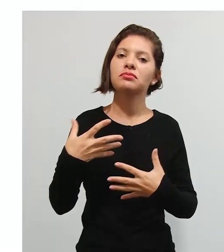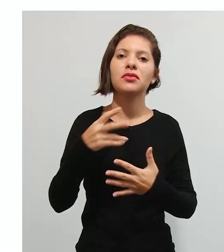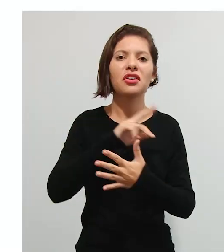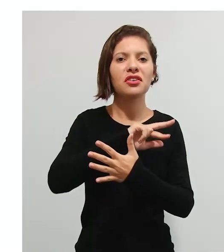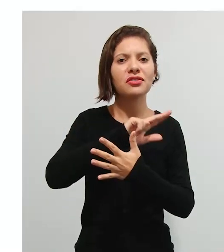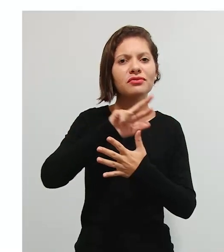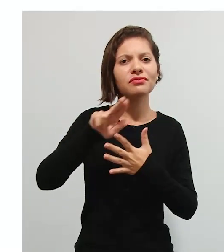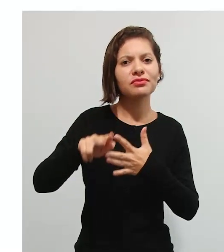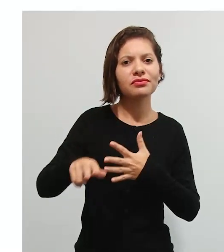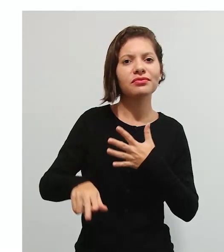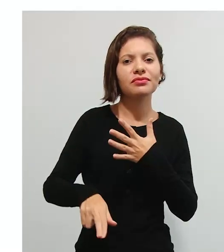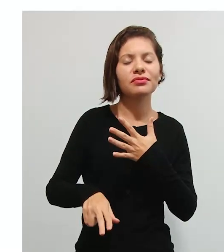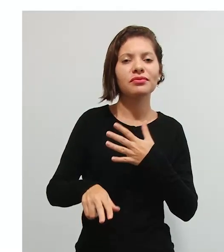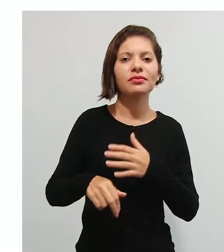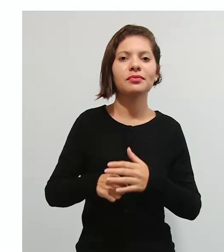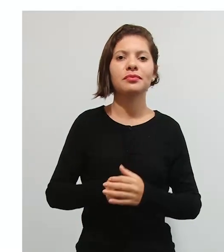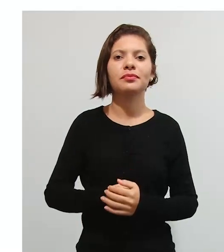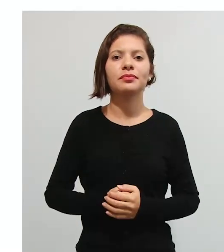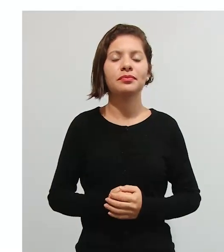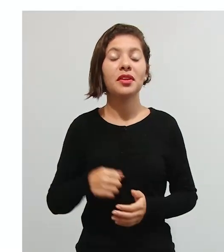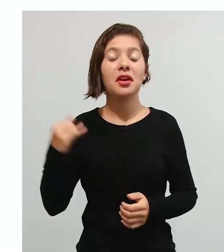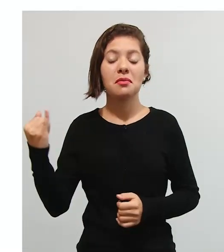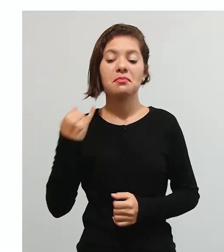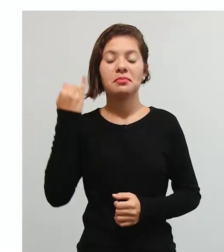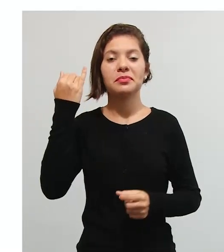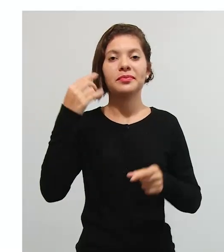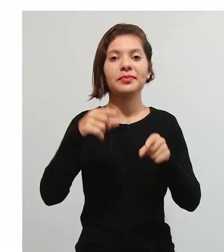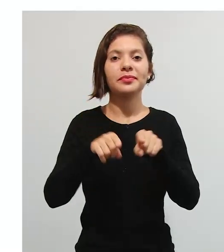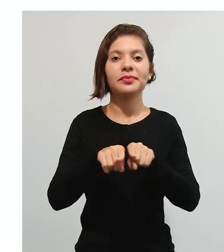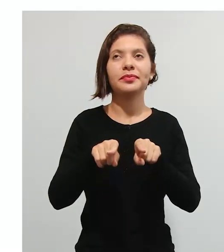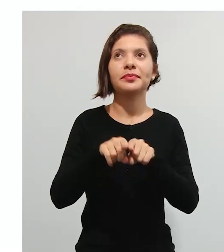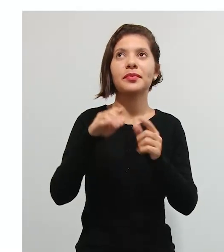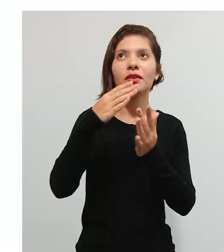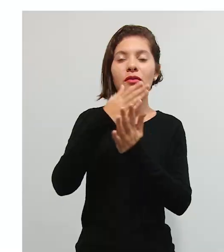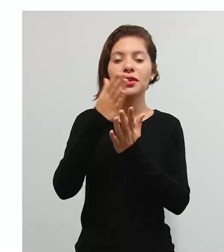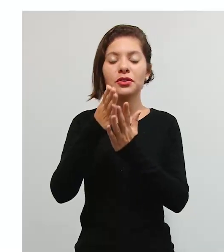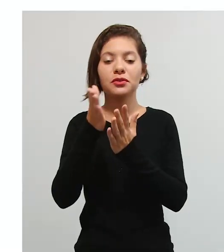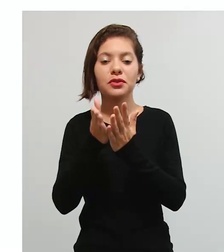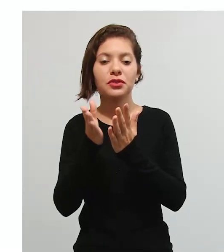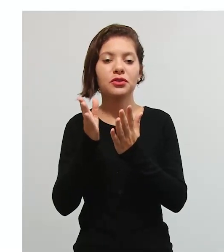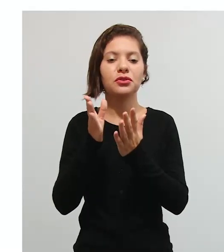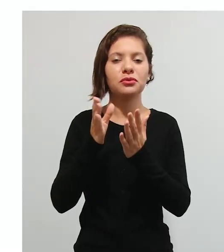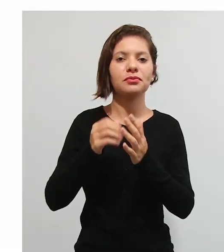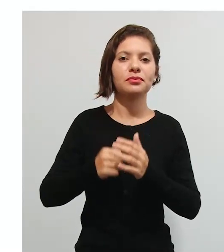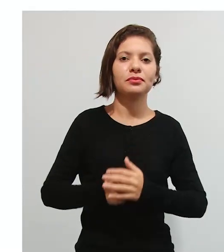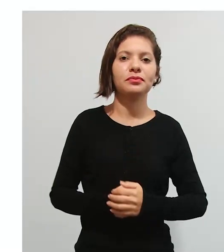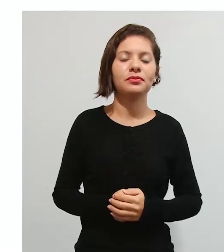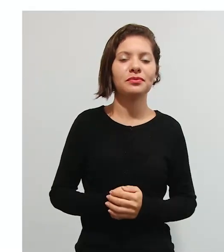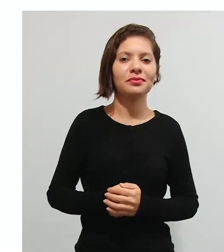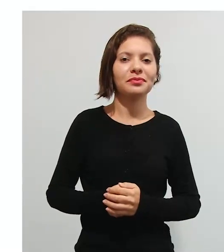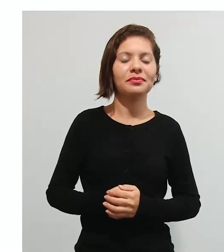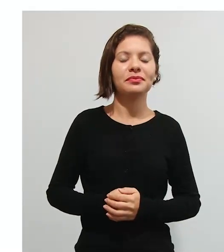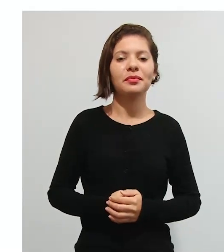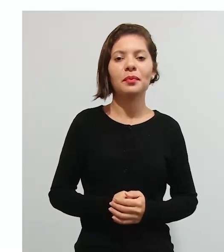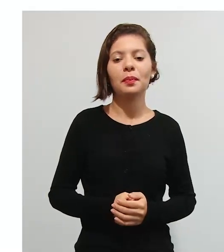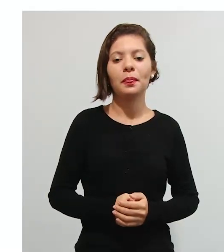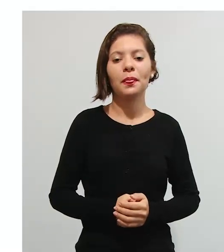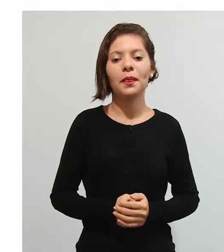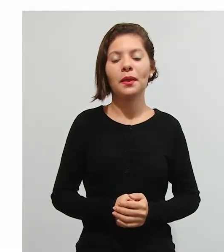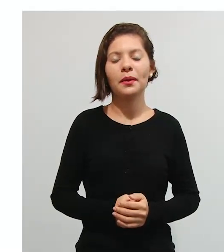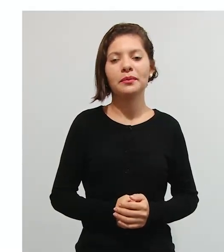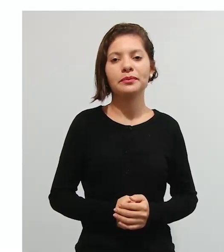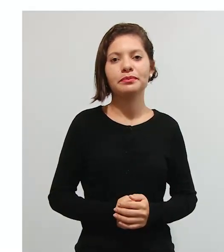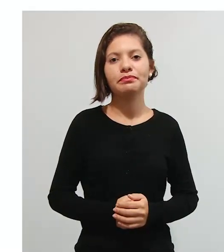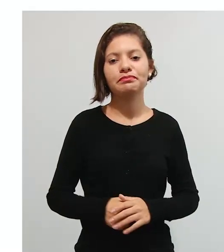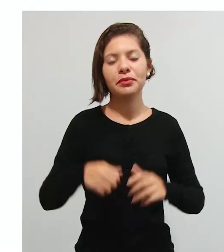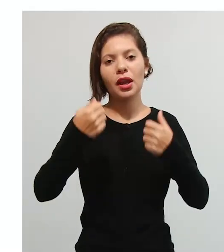modalidades são outras questões importantes, porque ela vai dividindo aí em algumas especialidades